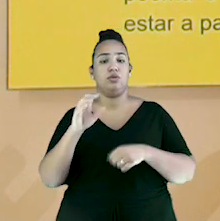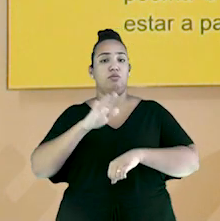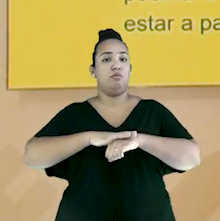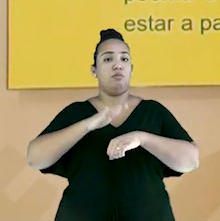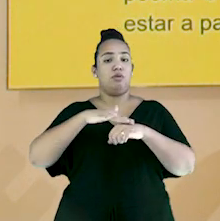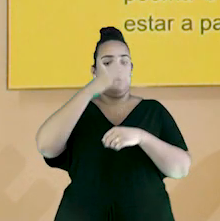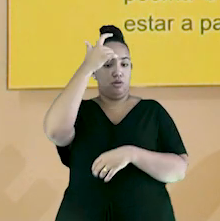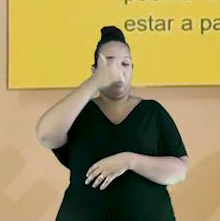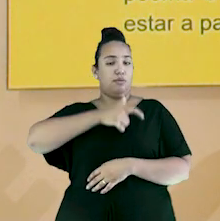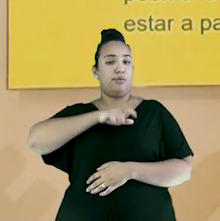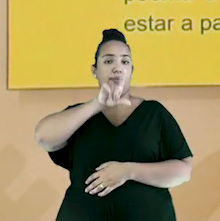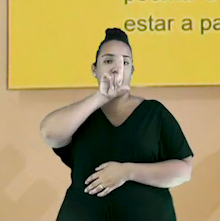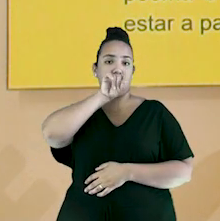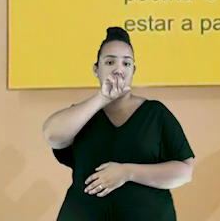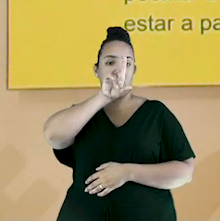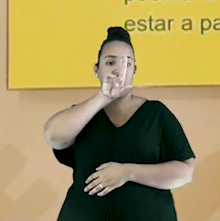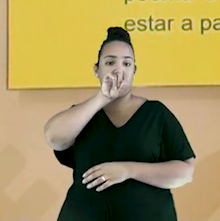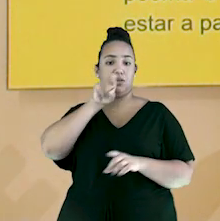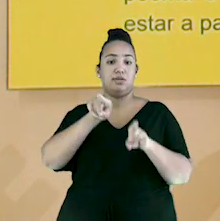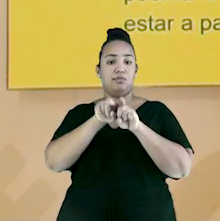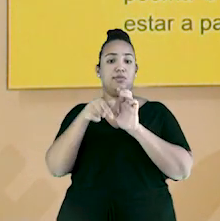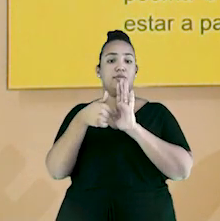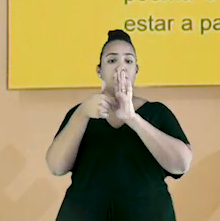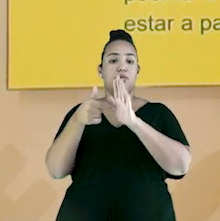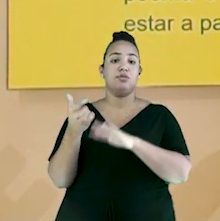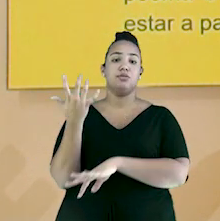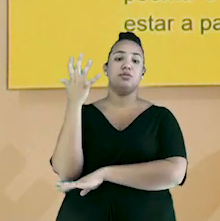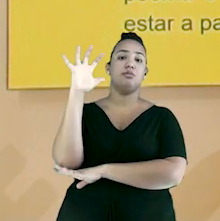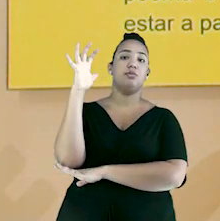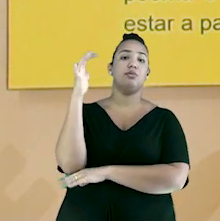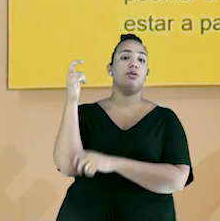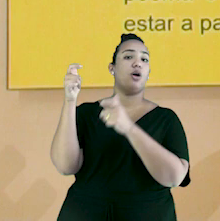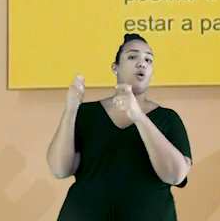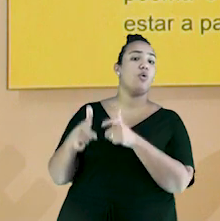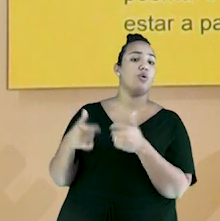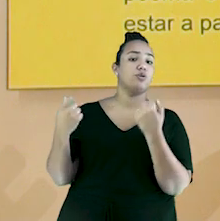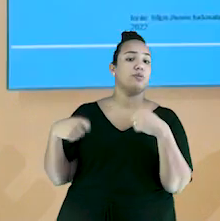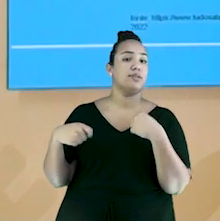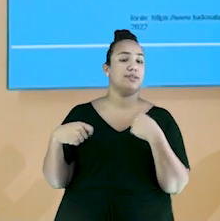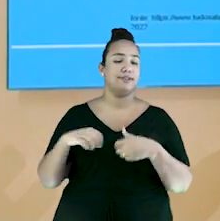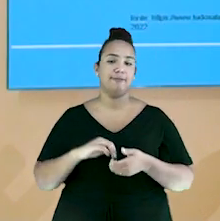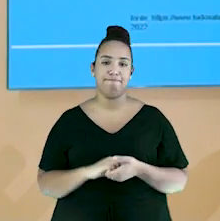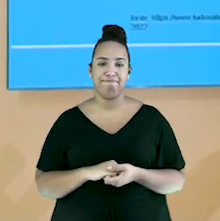como sabiá do poema, indica onde deveria estar a palmeira da obra.